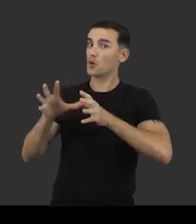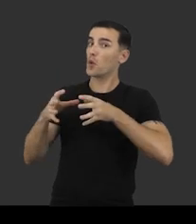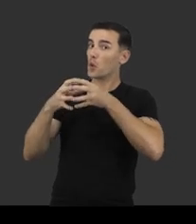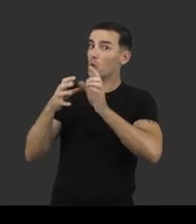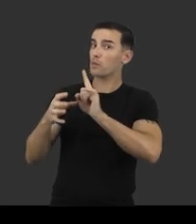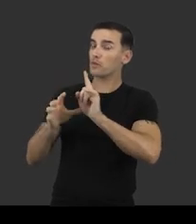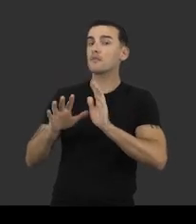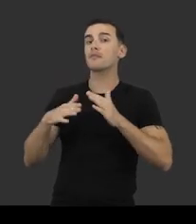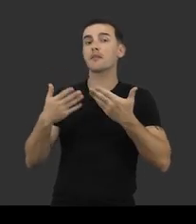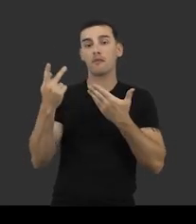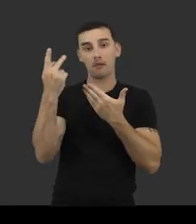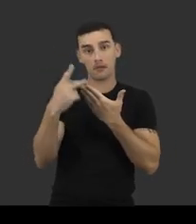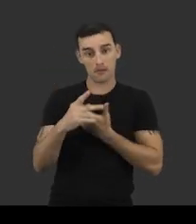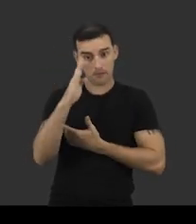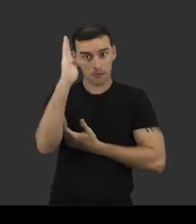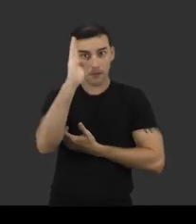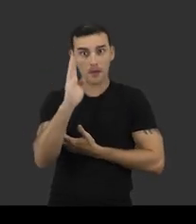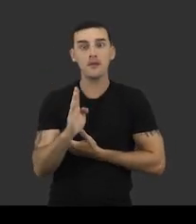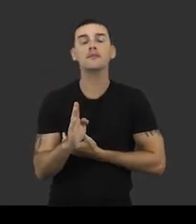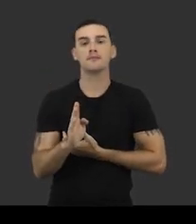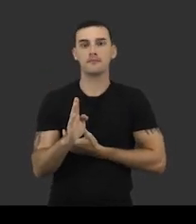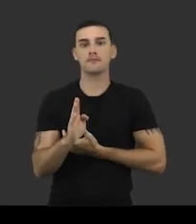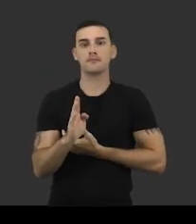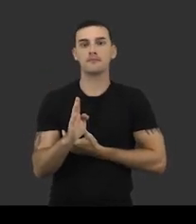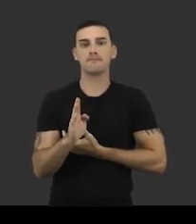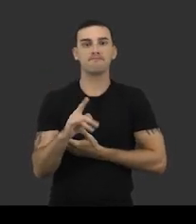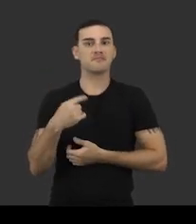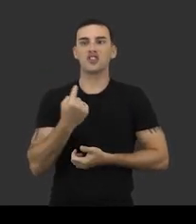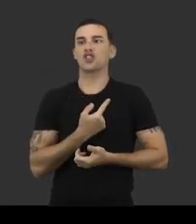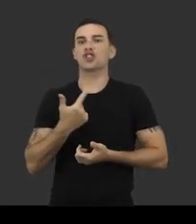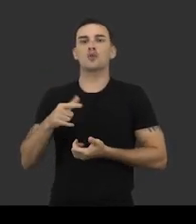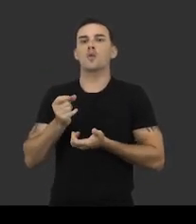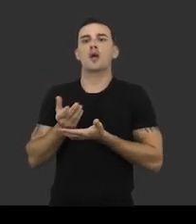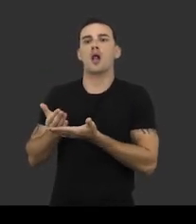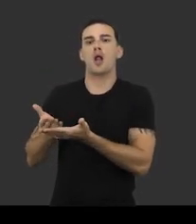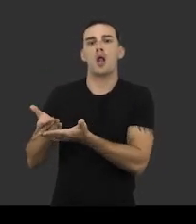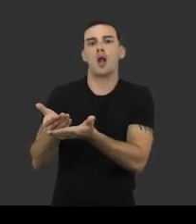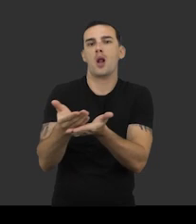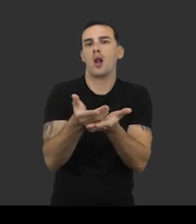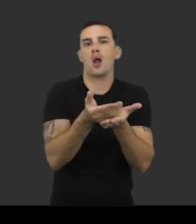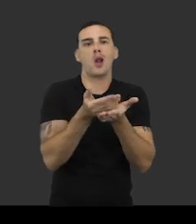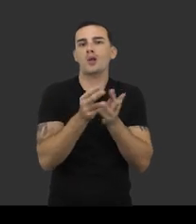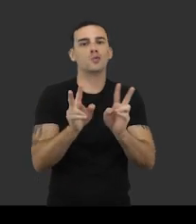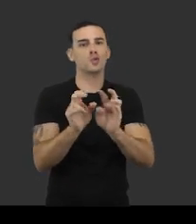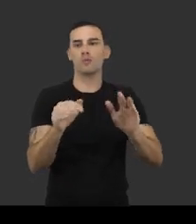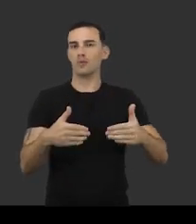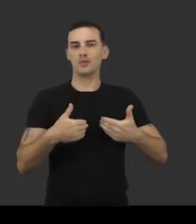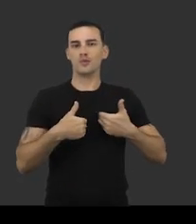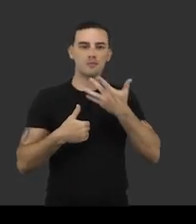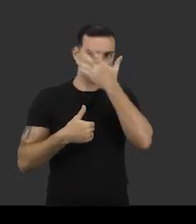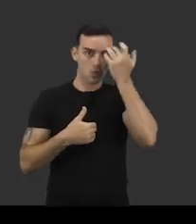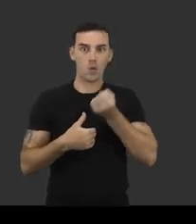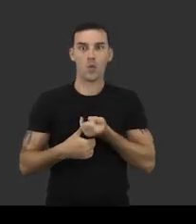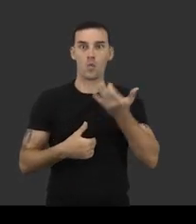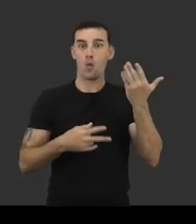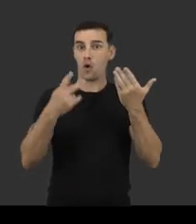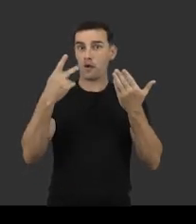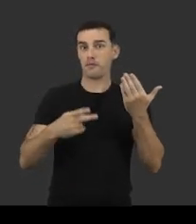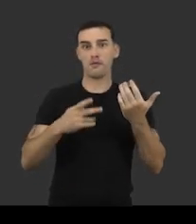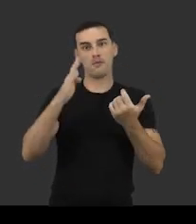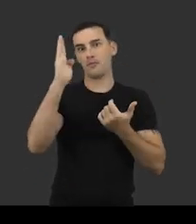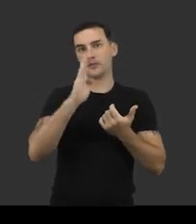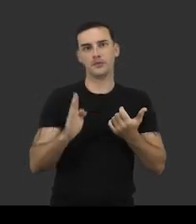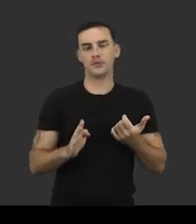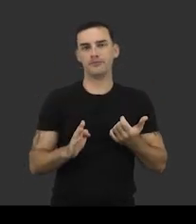também discutir que aqui no Brasil, a gente não tem um levantamento epidemiológico de pessoas com autismo no nosso